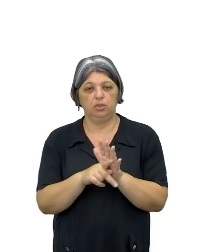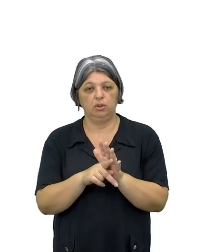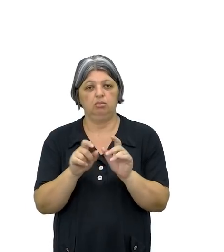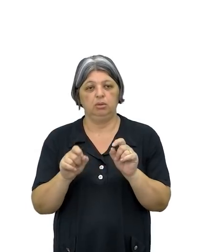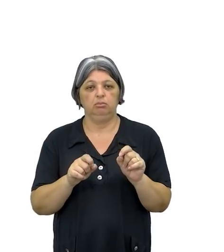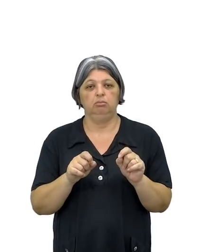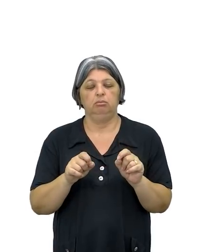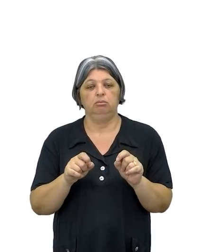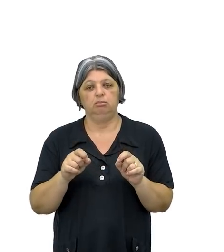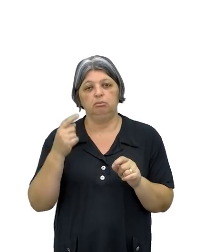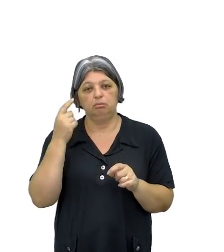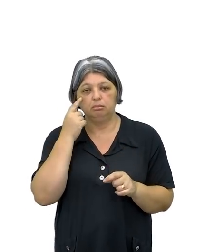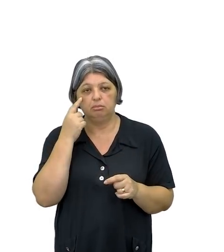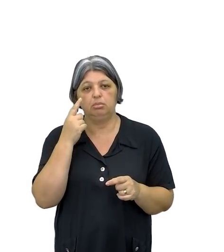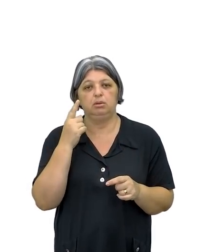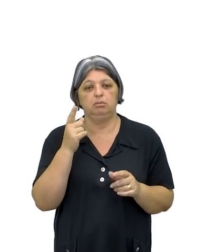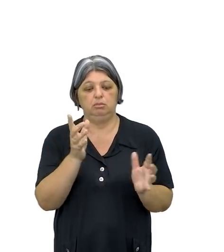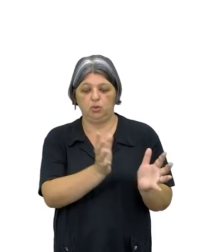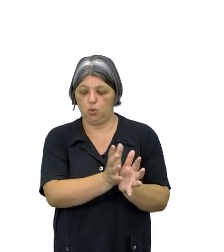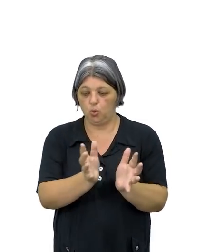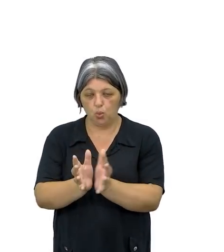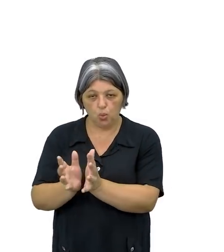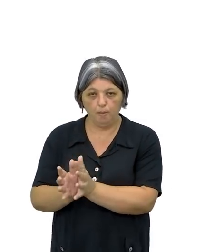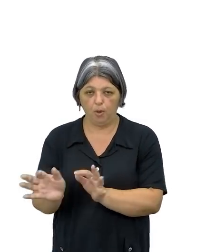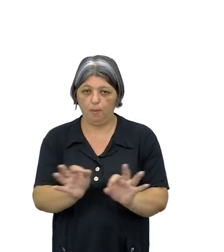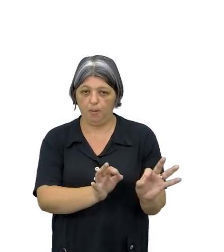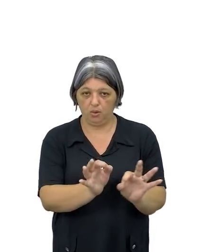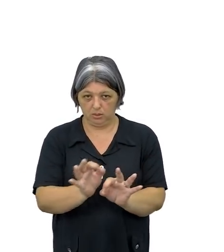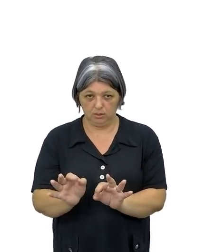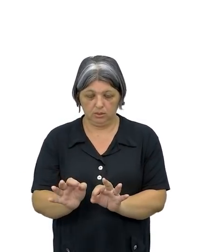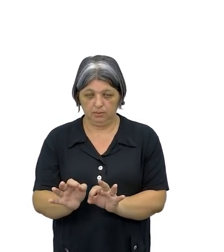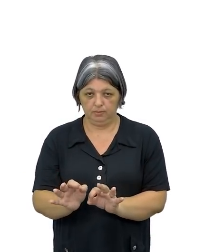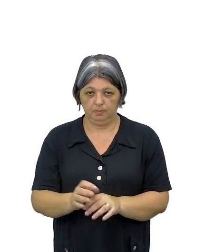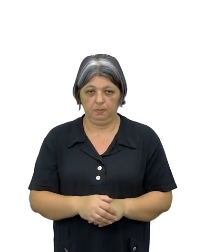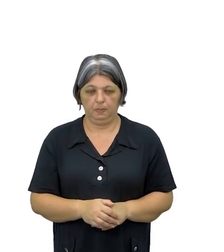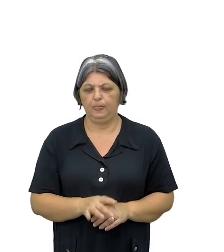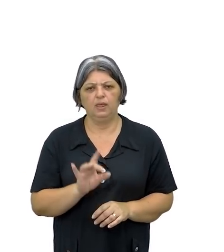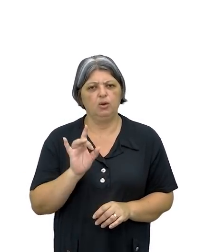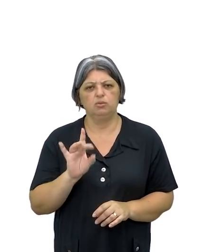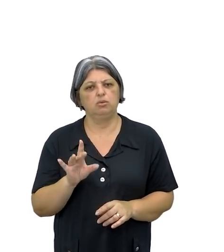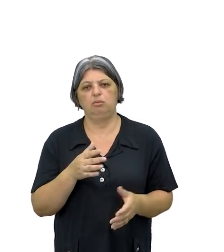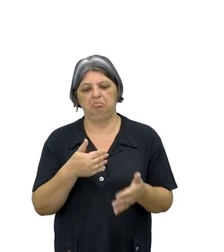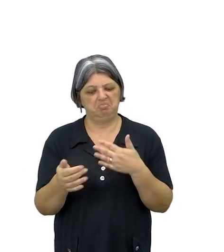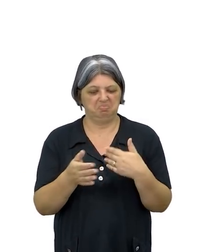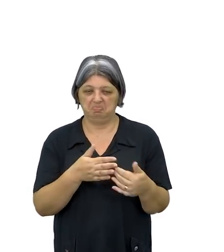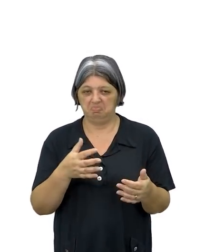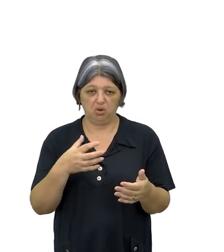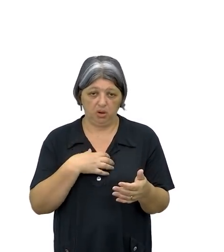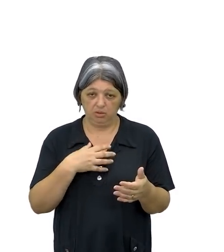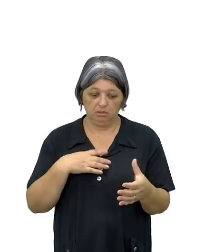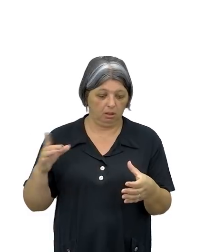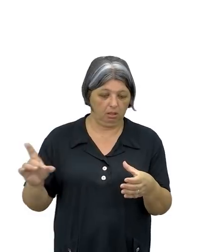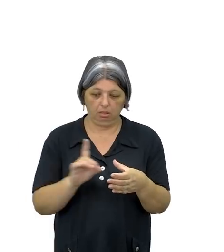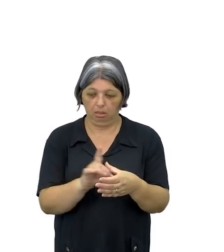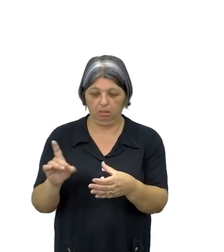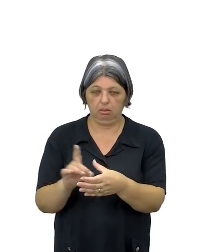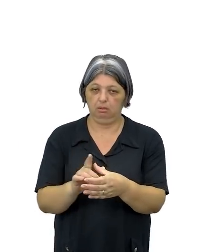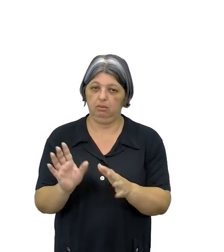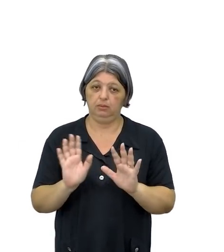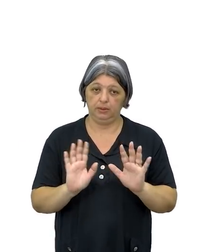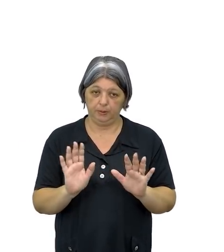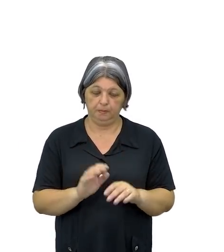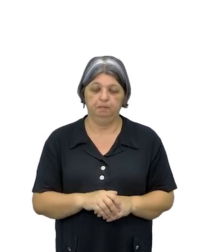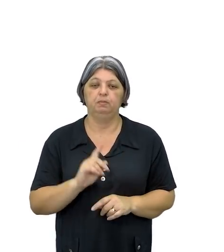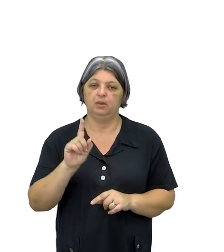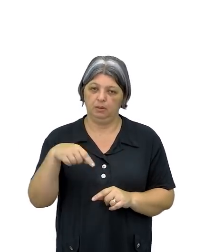eles naqueles determinados grupos, tá? Não é colocar aleatoriamente em grupos, nada, a gente vai conversar um pouquinho mais aqui